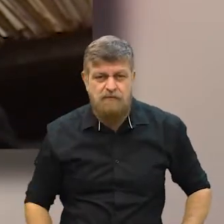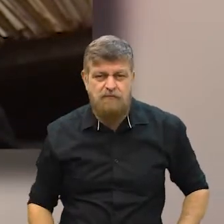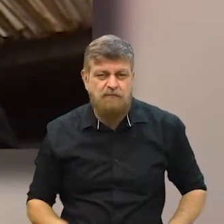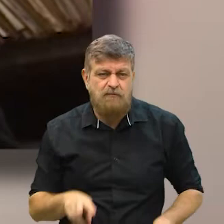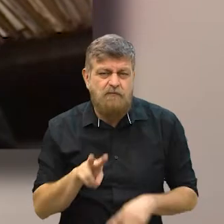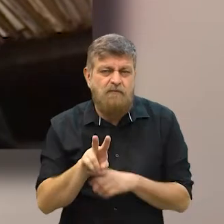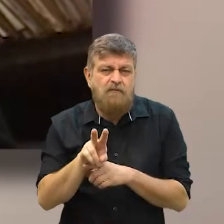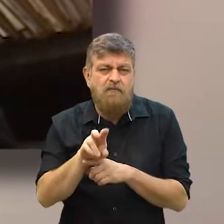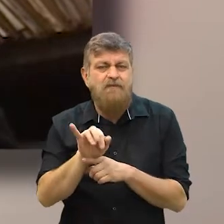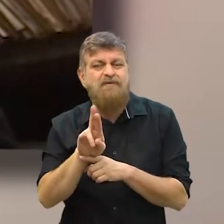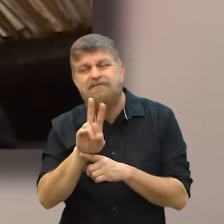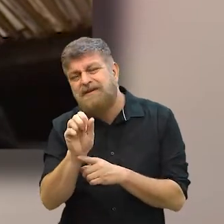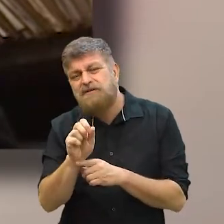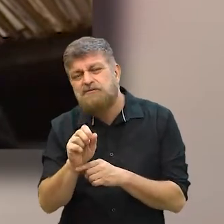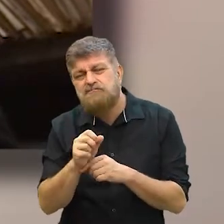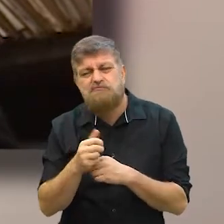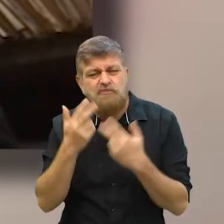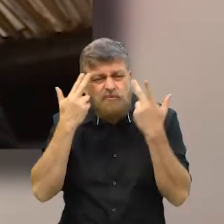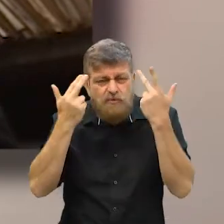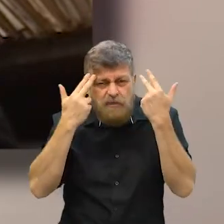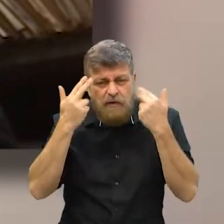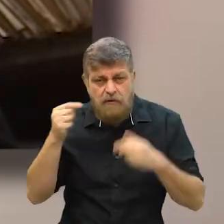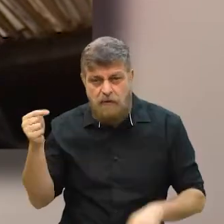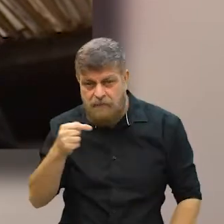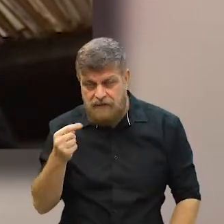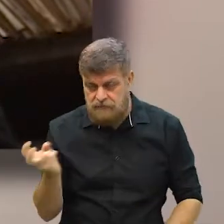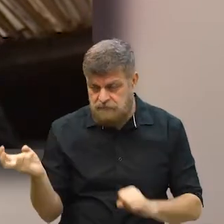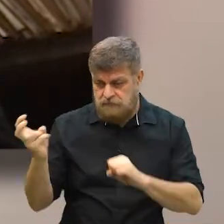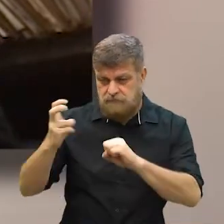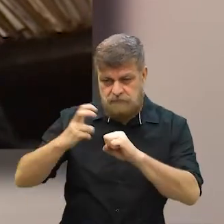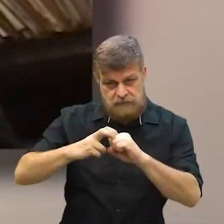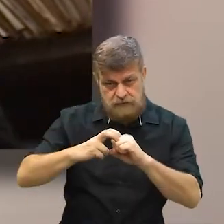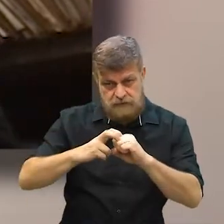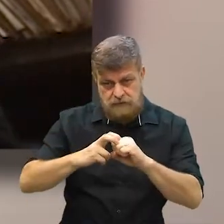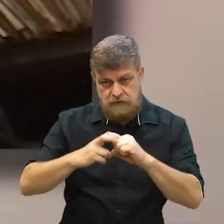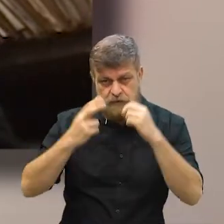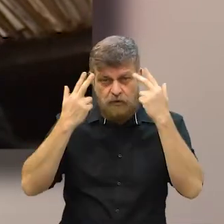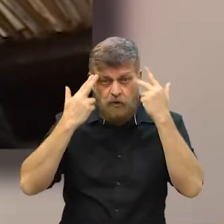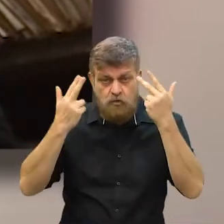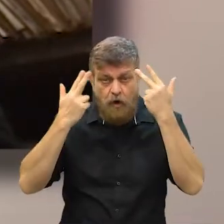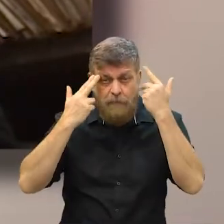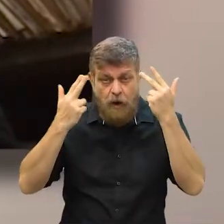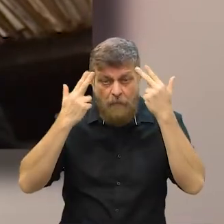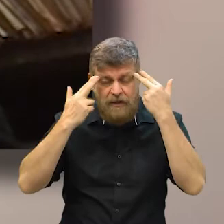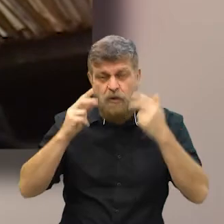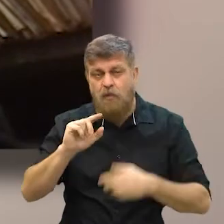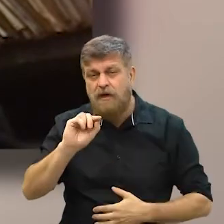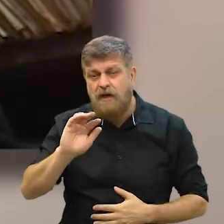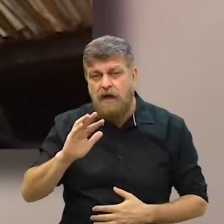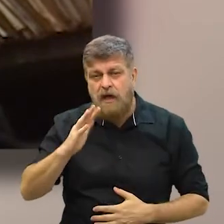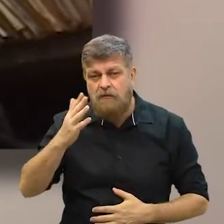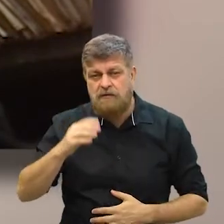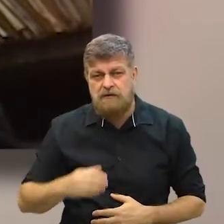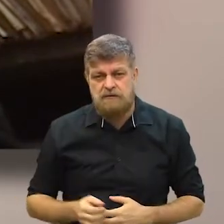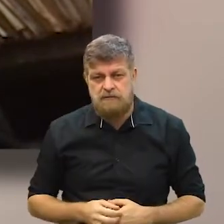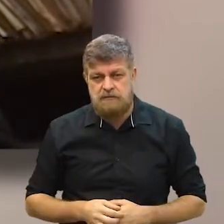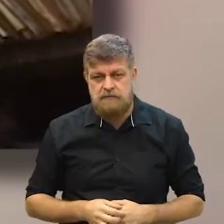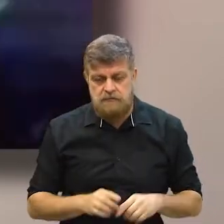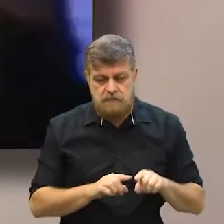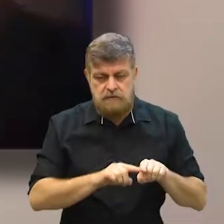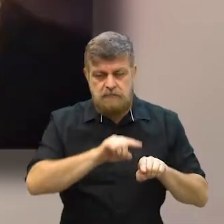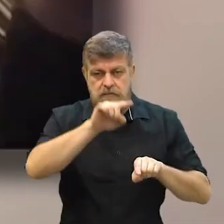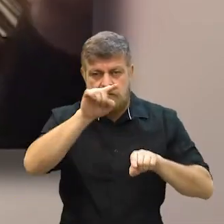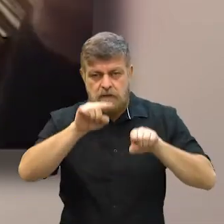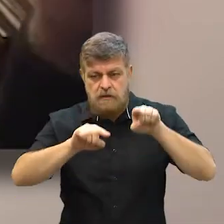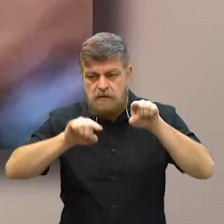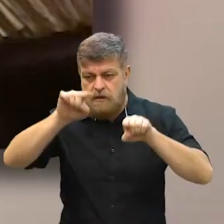infecção viral qualquer. Essa infecção, ela normalmente vai e